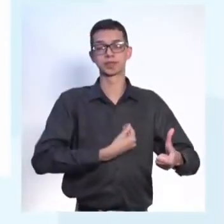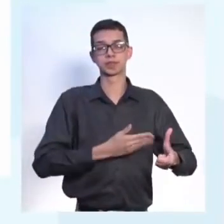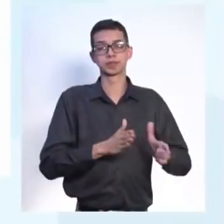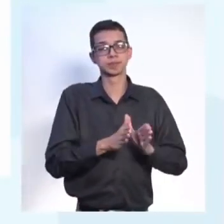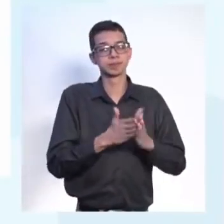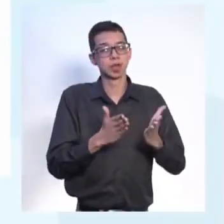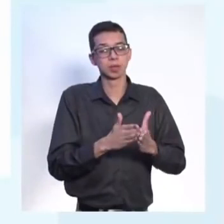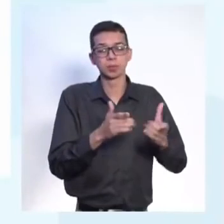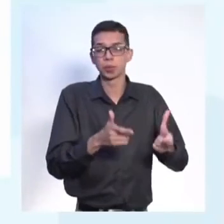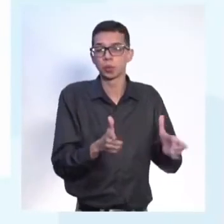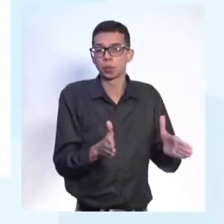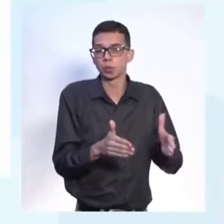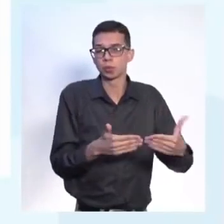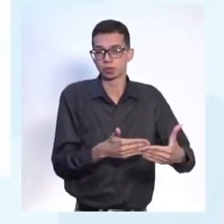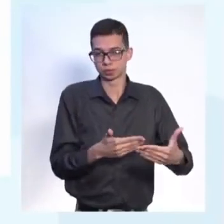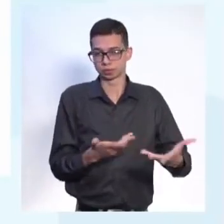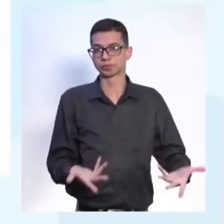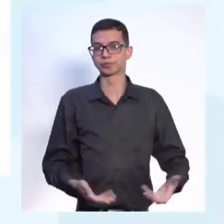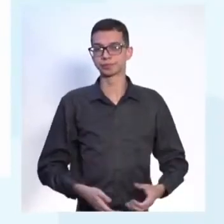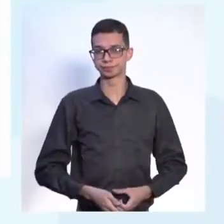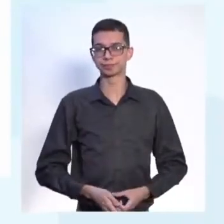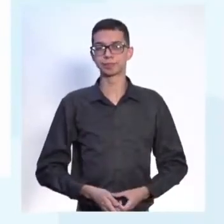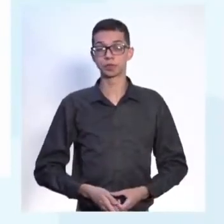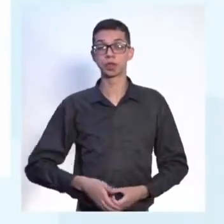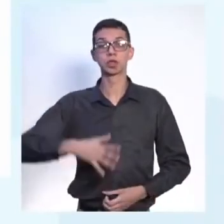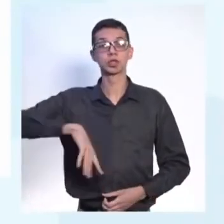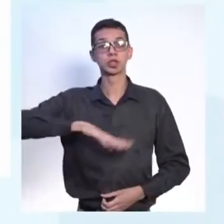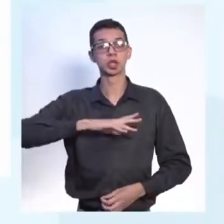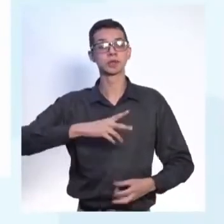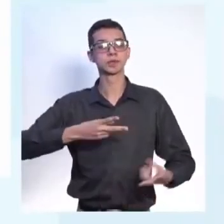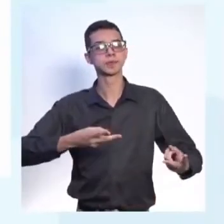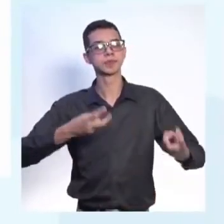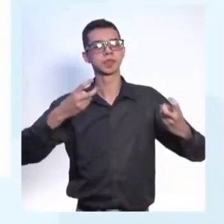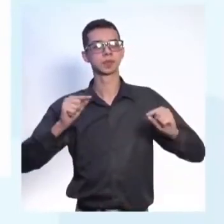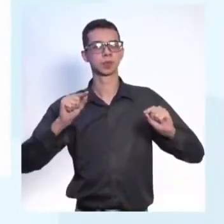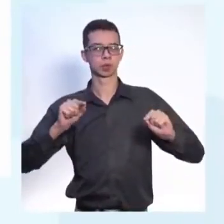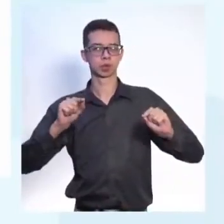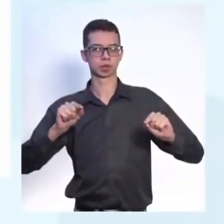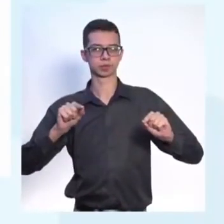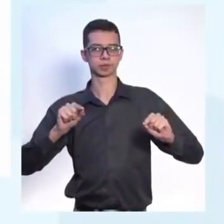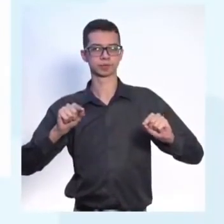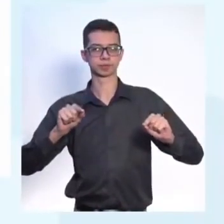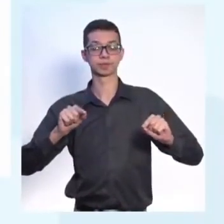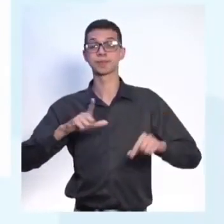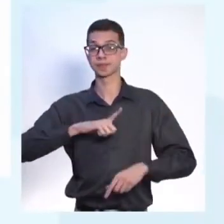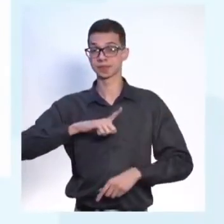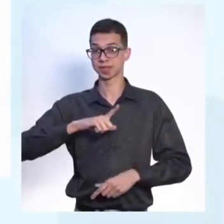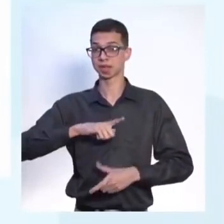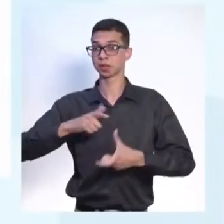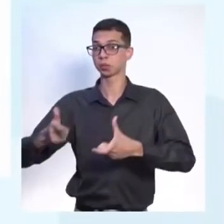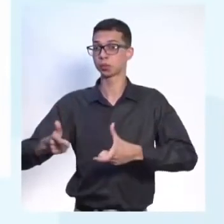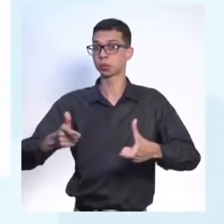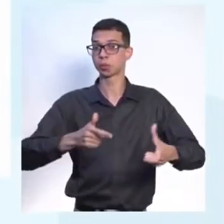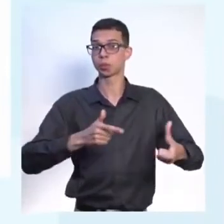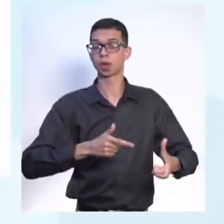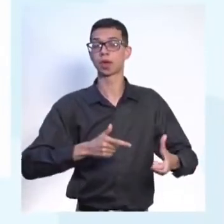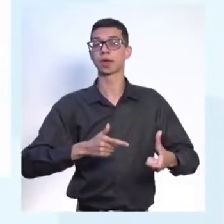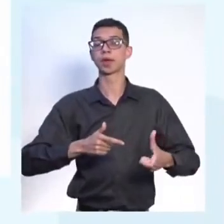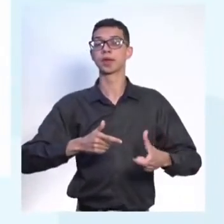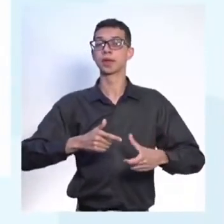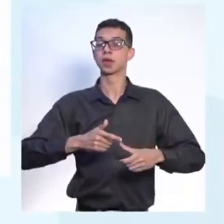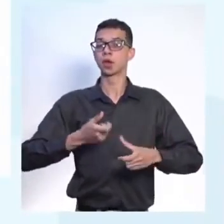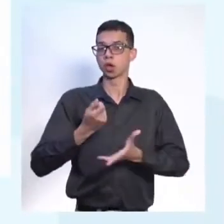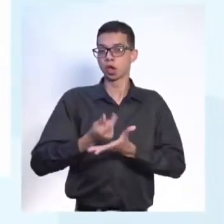repartições contínuos de escritos, podemos deparar velhas fabricantes de rendas de bilros, compradores de